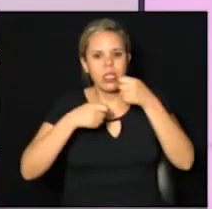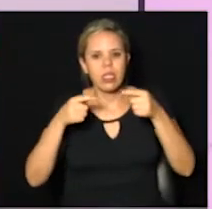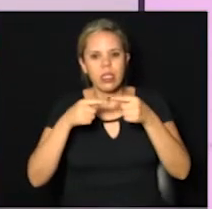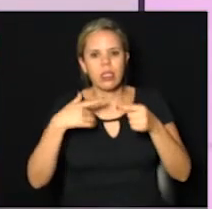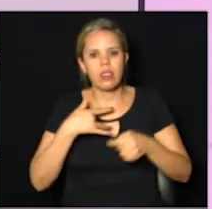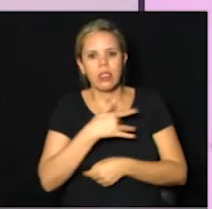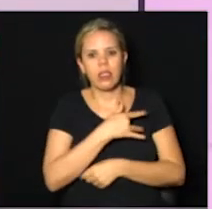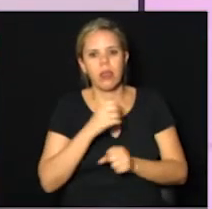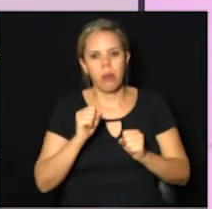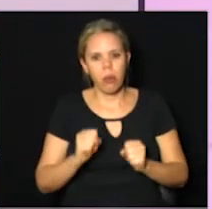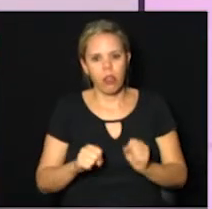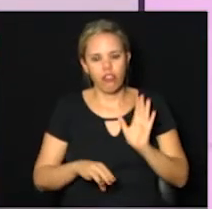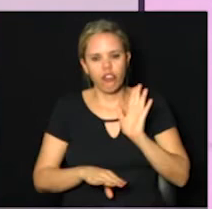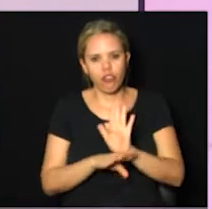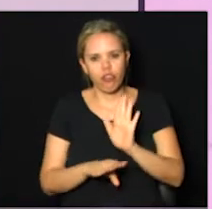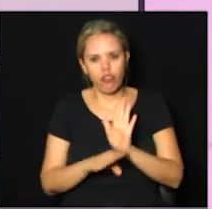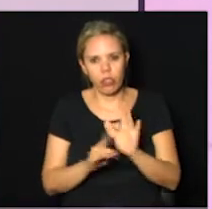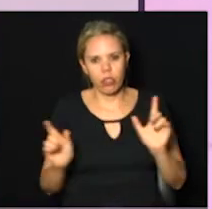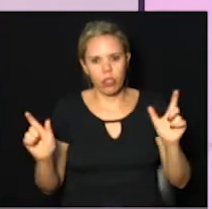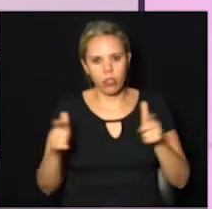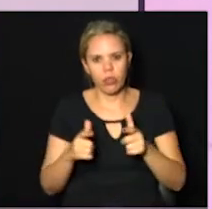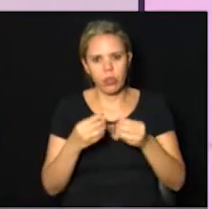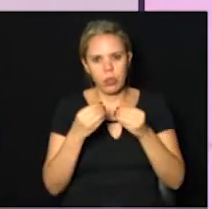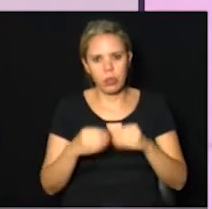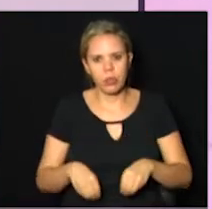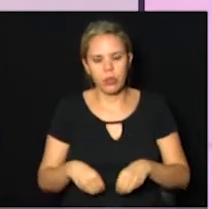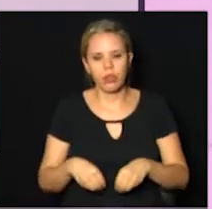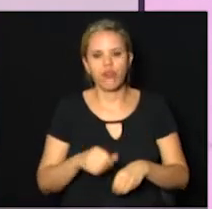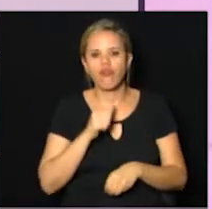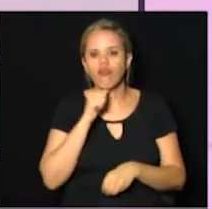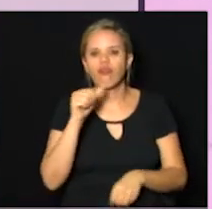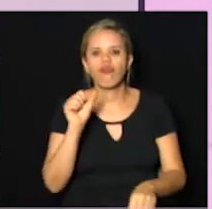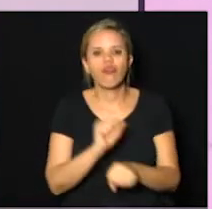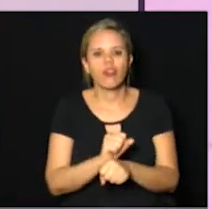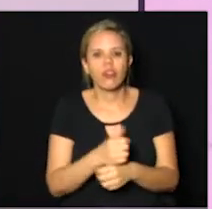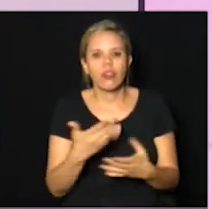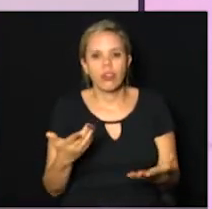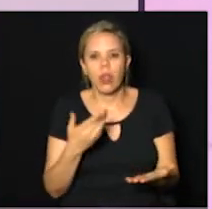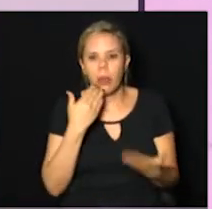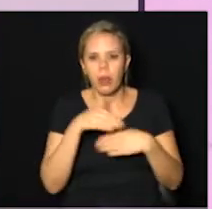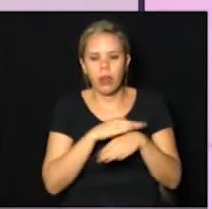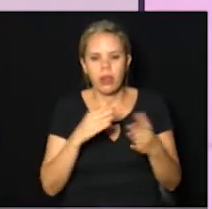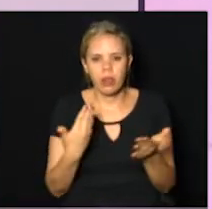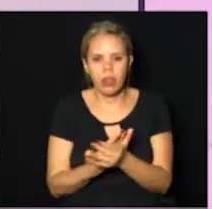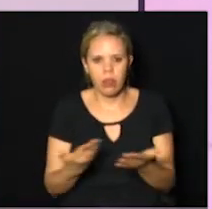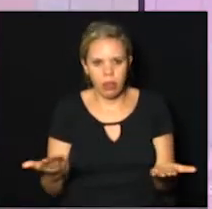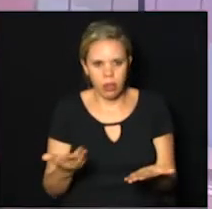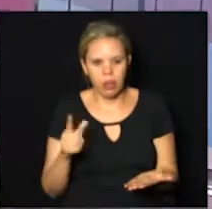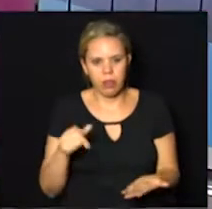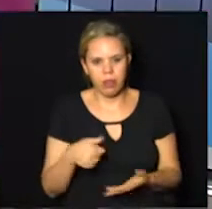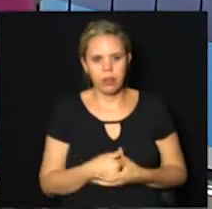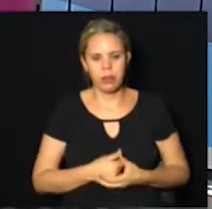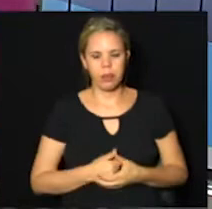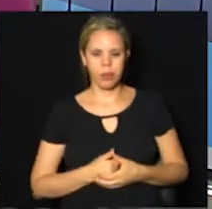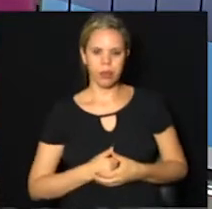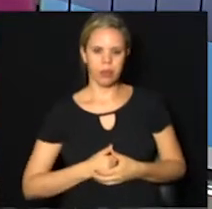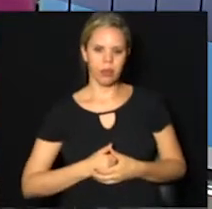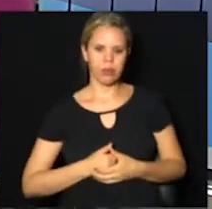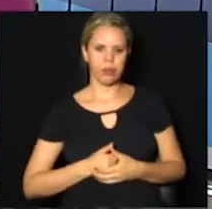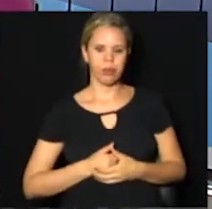pode ajudar a diminuir os efeitos da menopausa? Foi que a gente estava conversando até agora também, né, doutora?